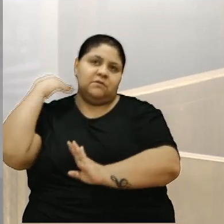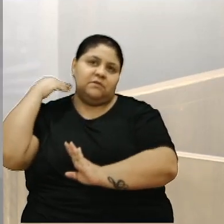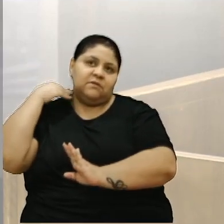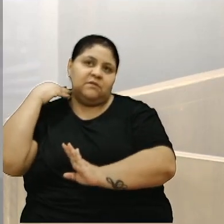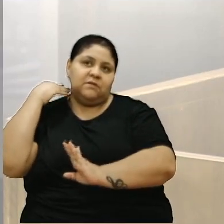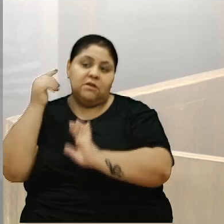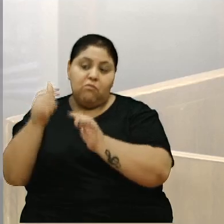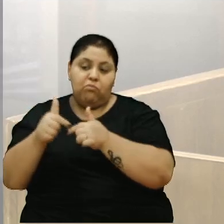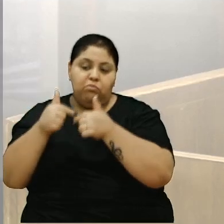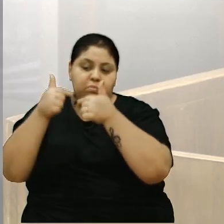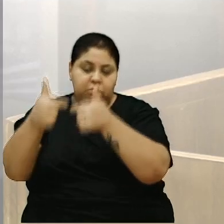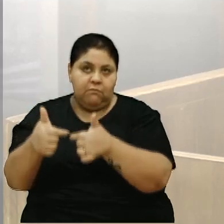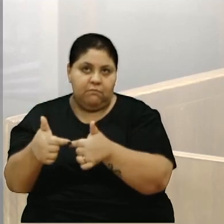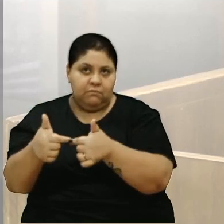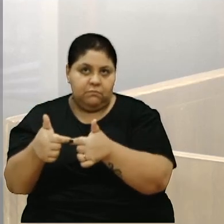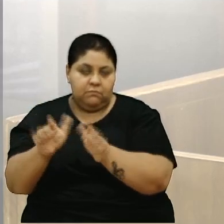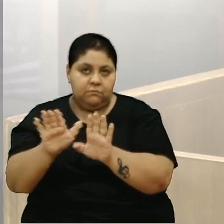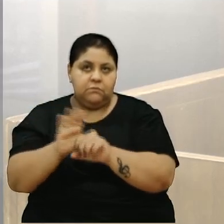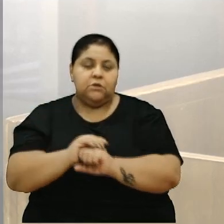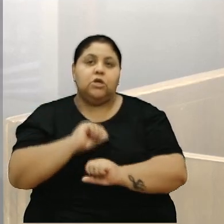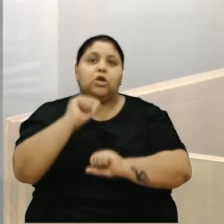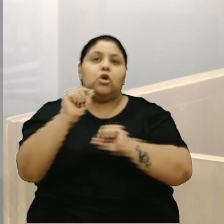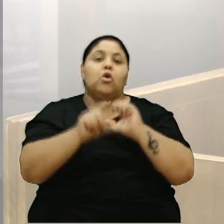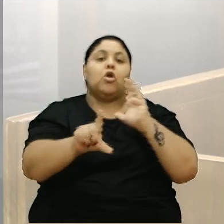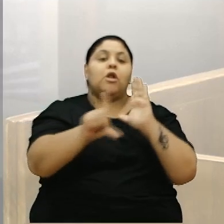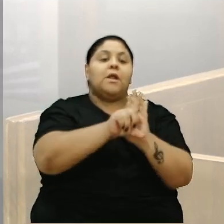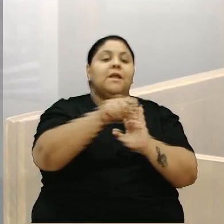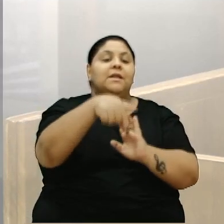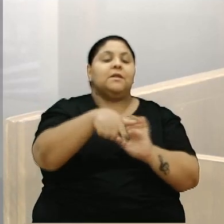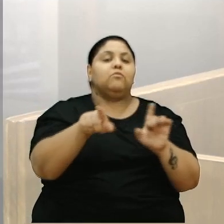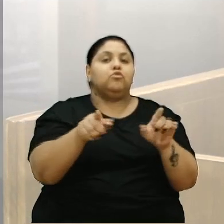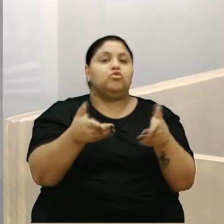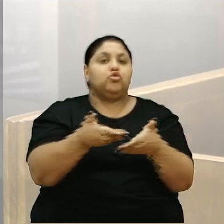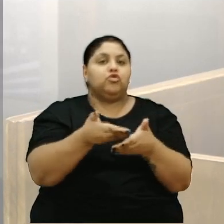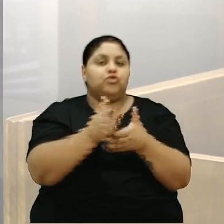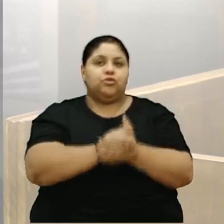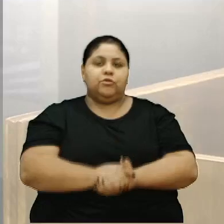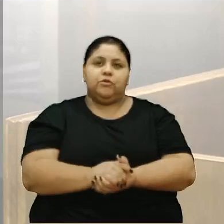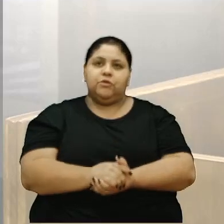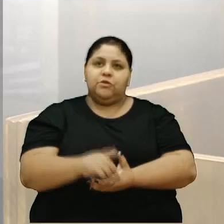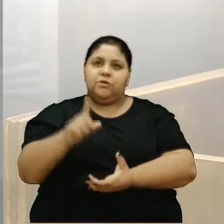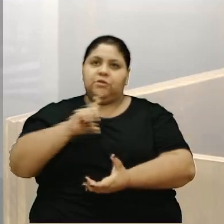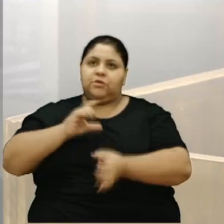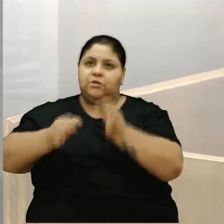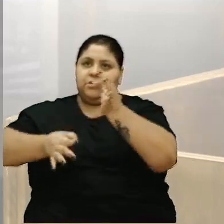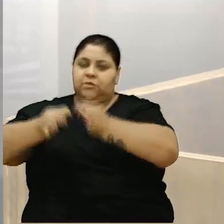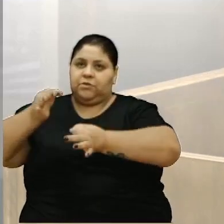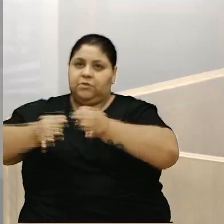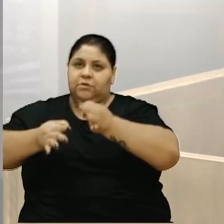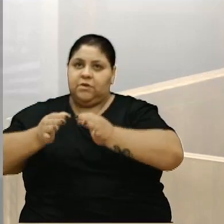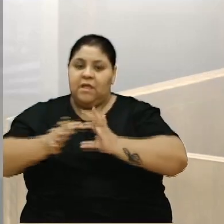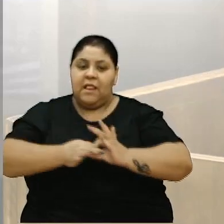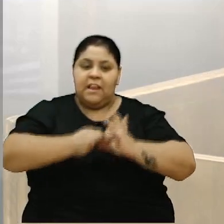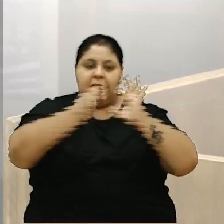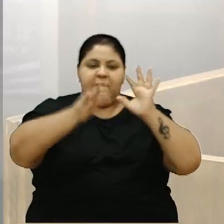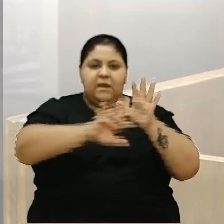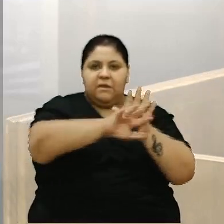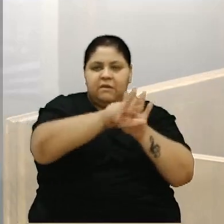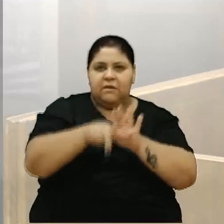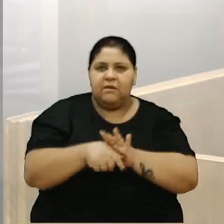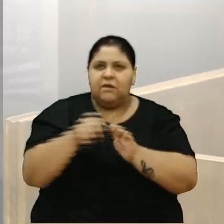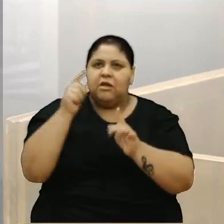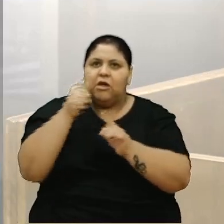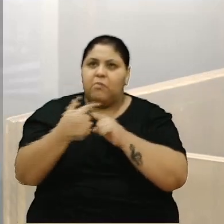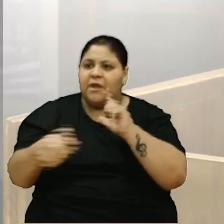executa. Quais são as leis que nós temos hoje? Se tem juiz largando preso, largando bandido, é porque a